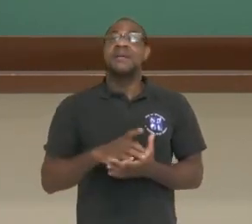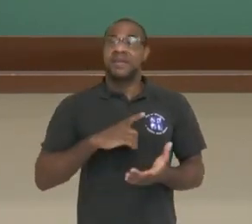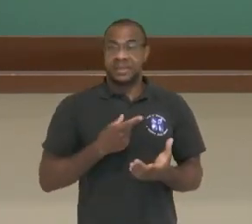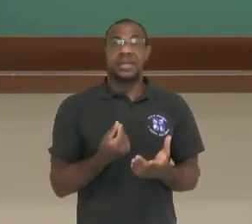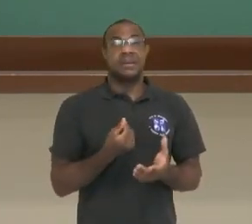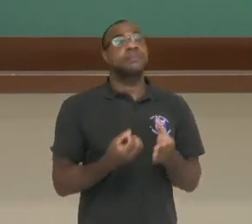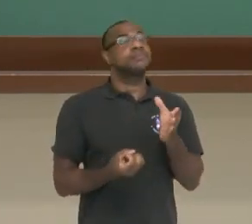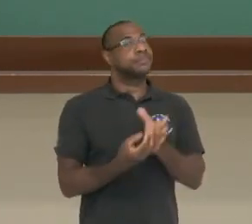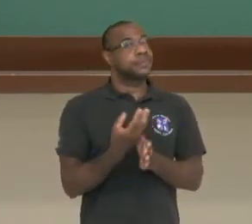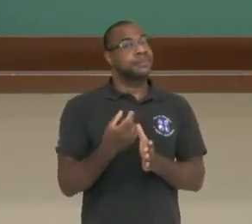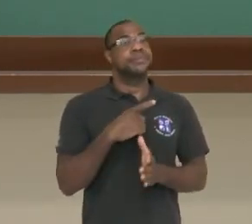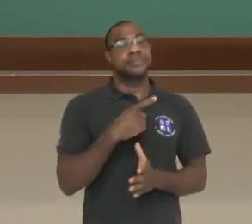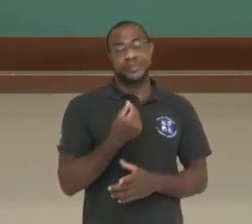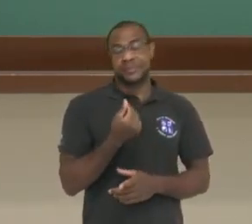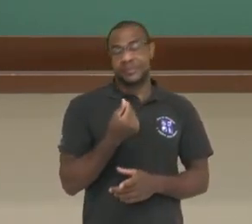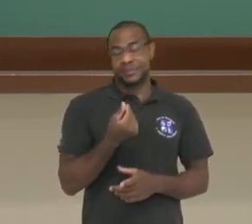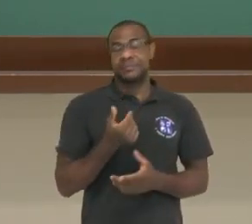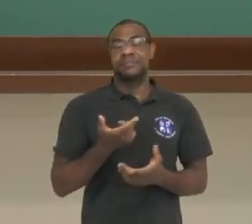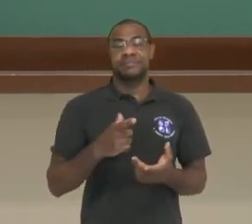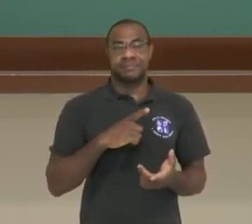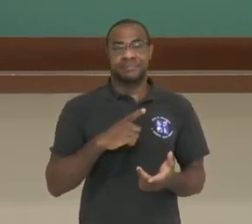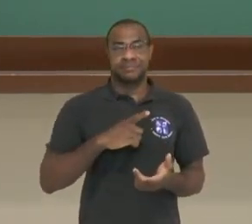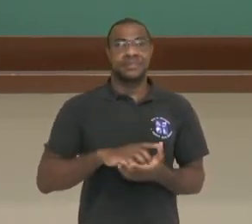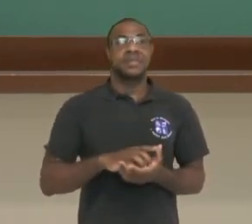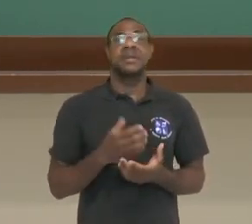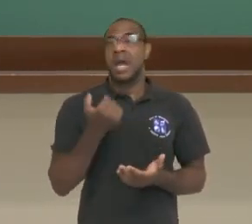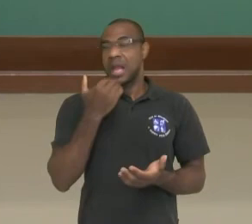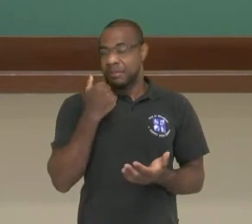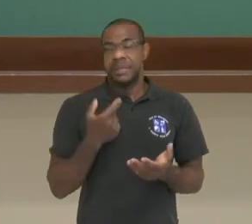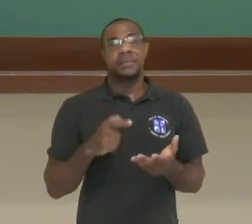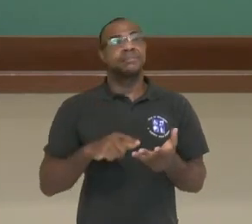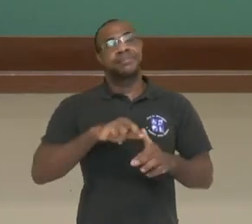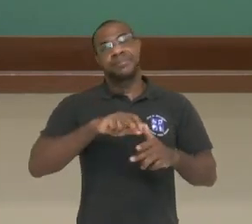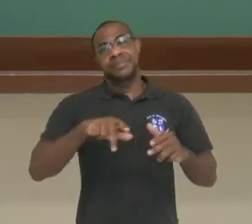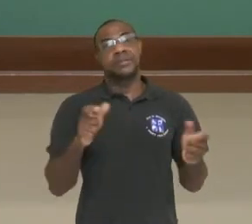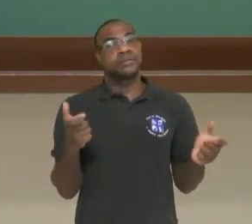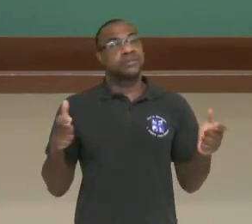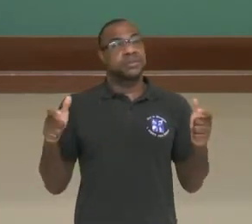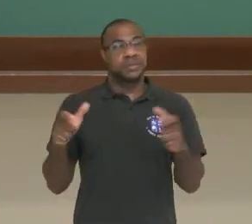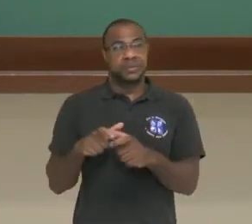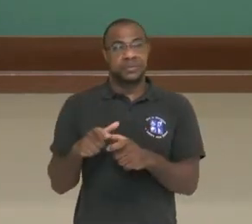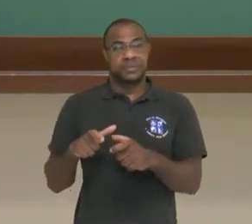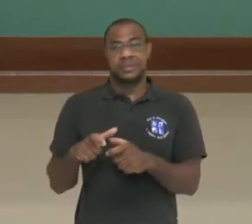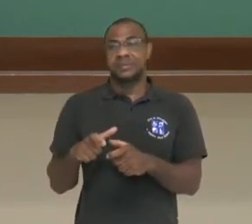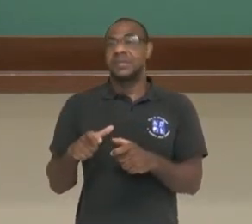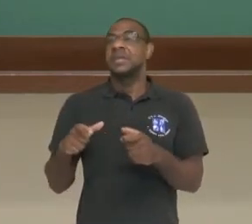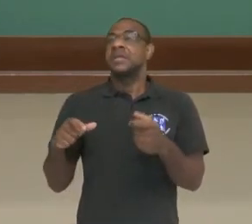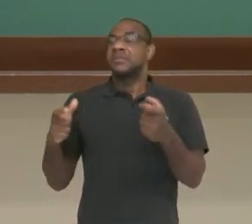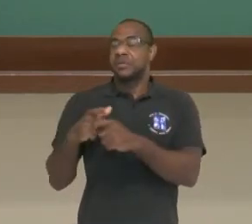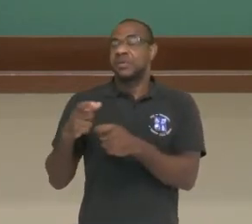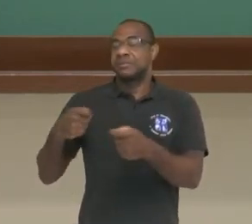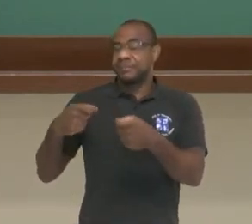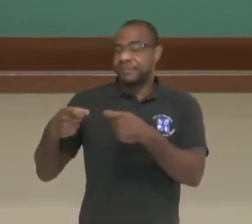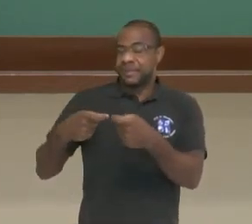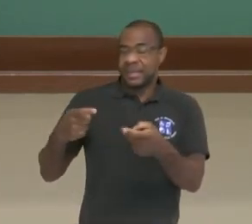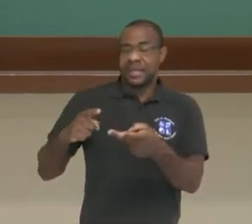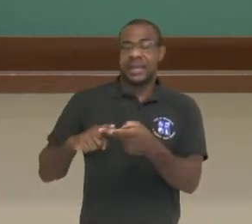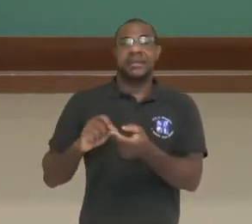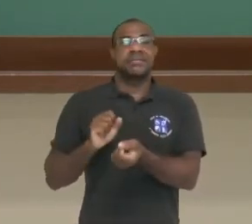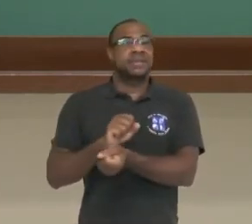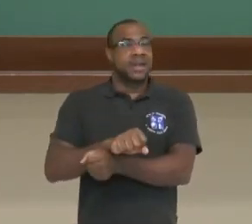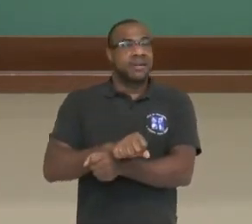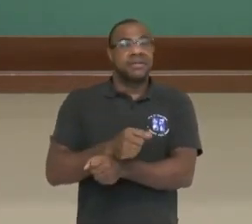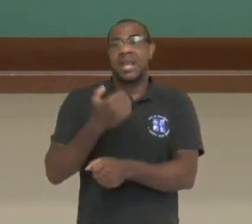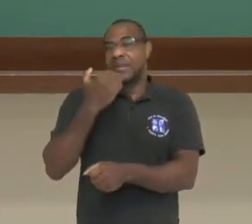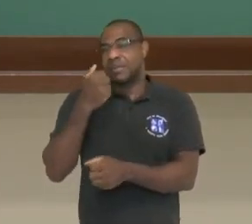renda, queria gerar riqueza, queria gerar alimento. Então, se diminuem as guerras de conquista, diminuem os escravizados, diminui a